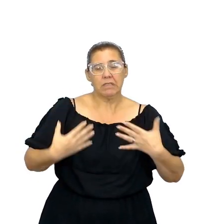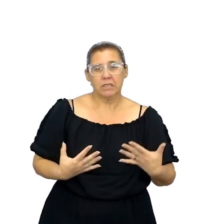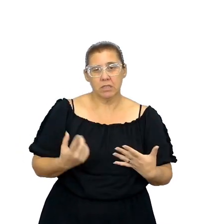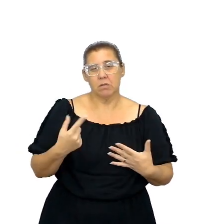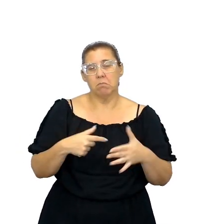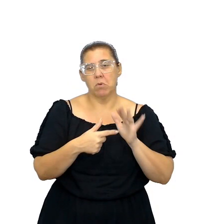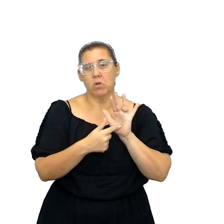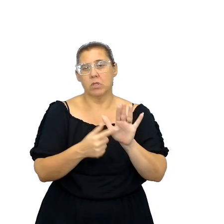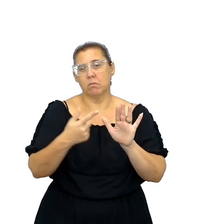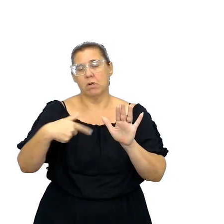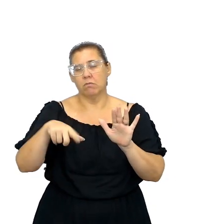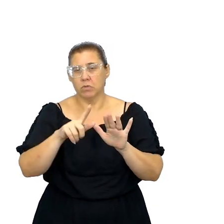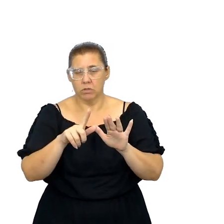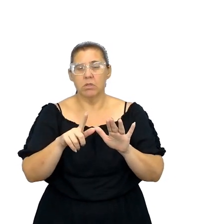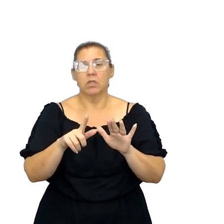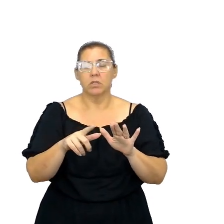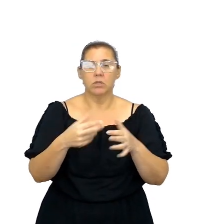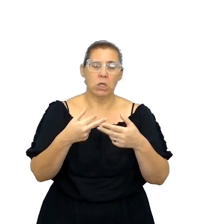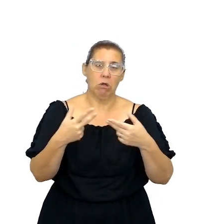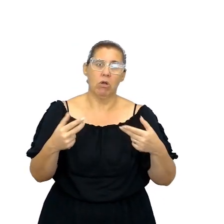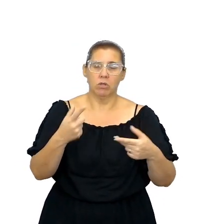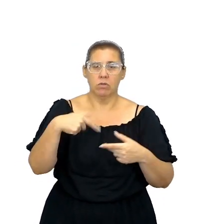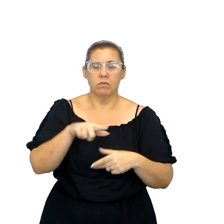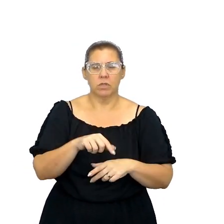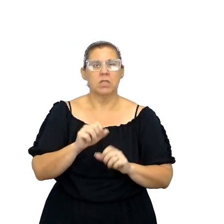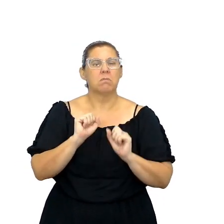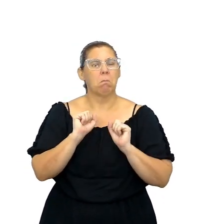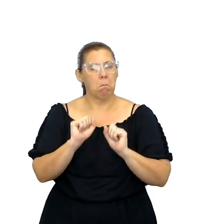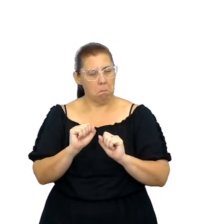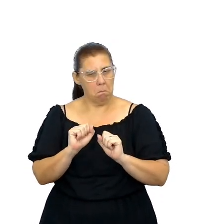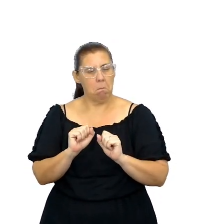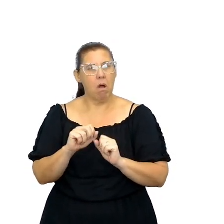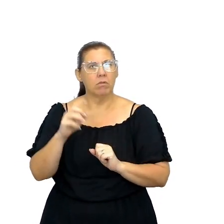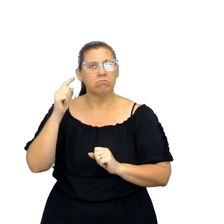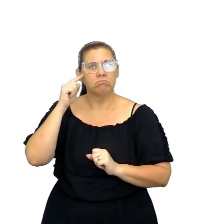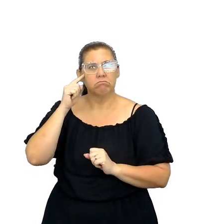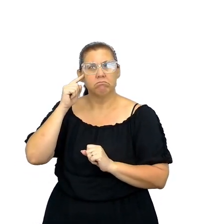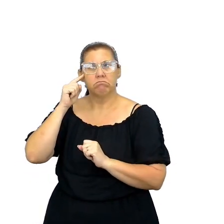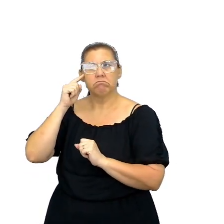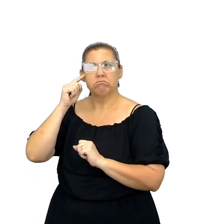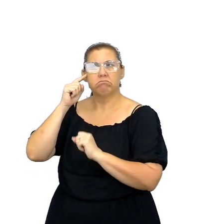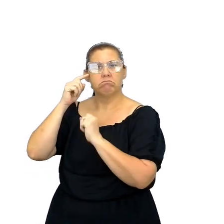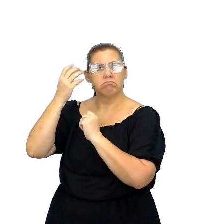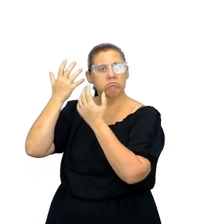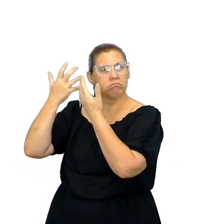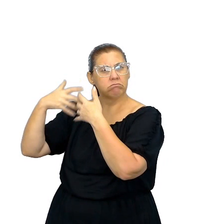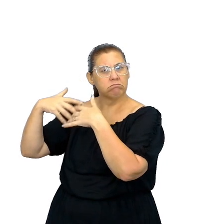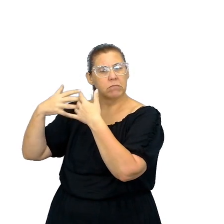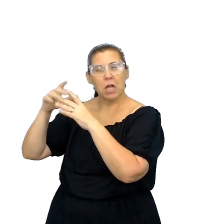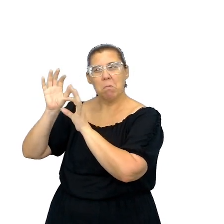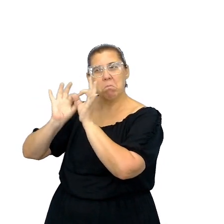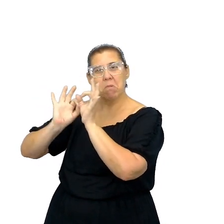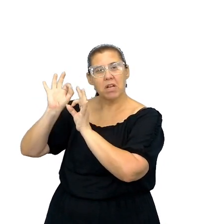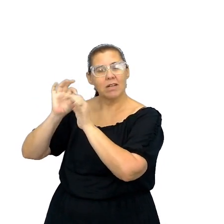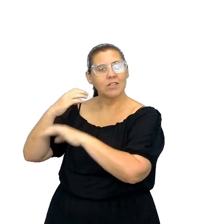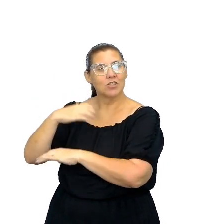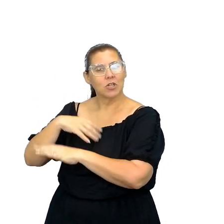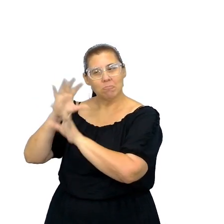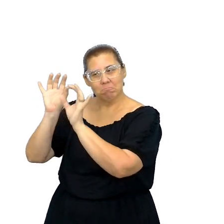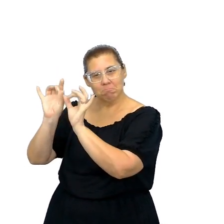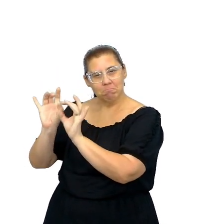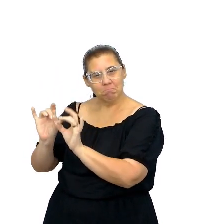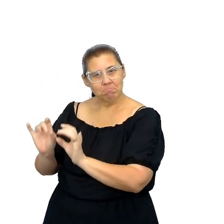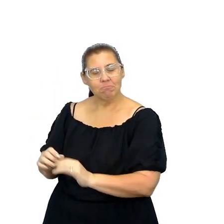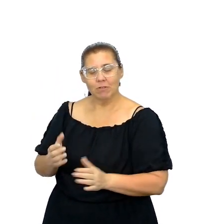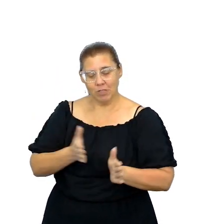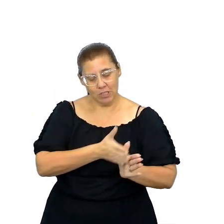para vocês instrumentos de maneira que vocês possam refletir e planejar os gêneros específicos dessa sequência